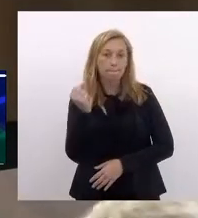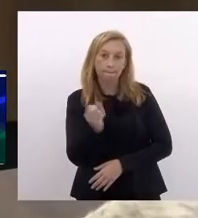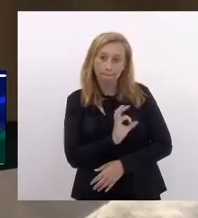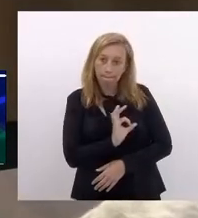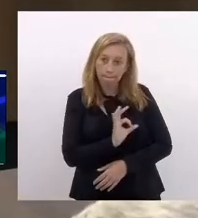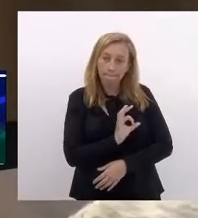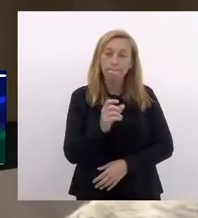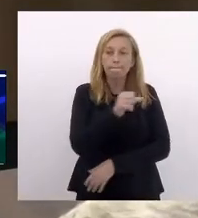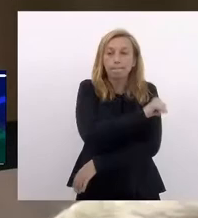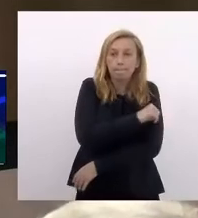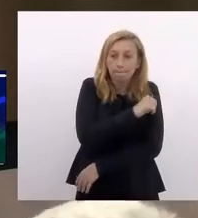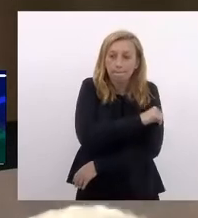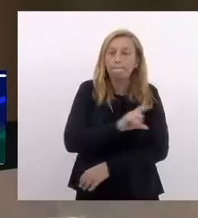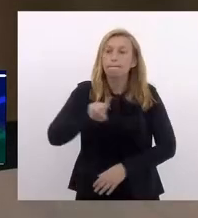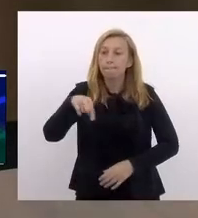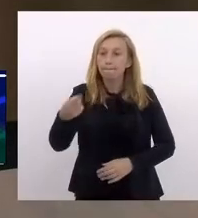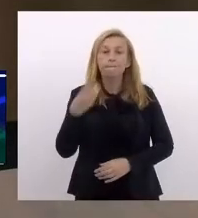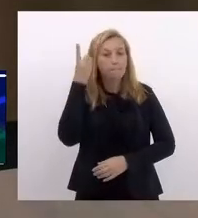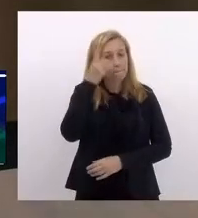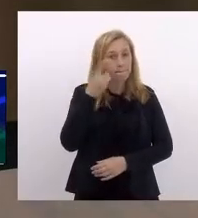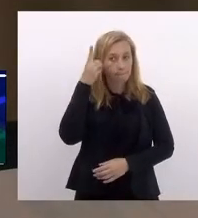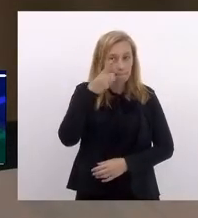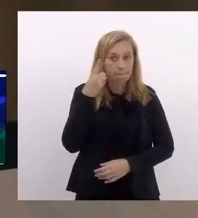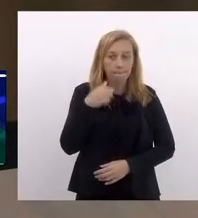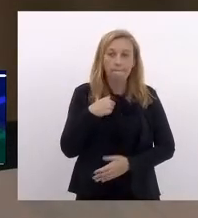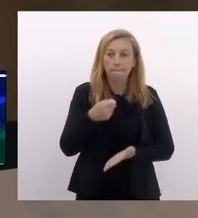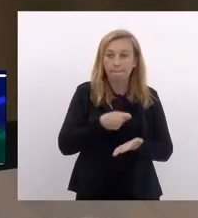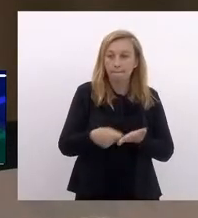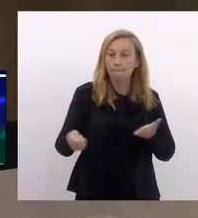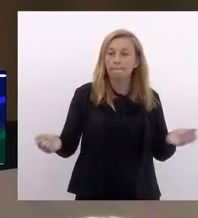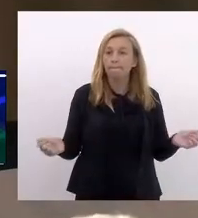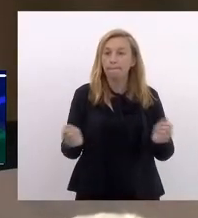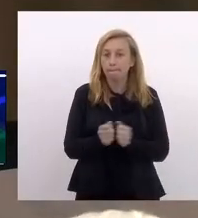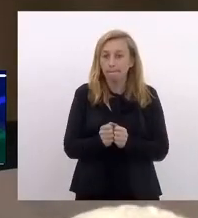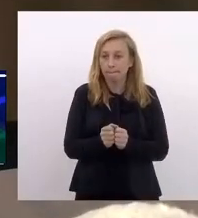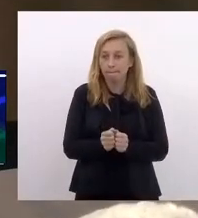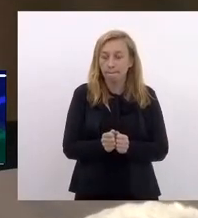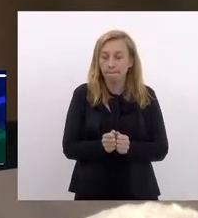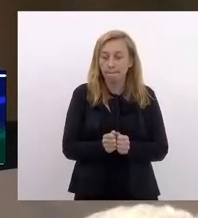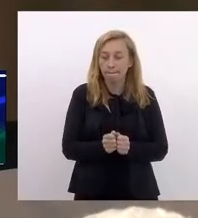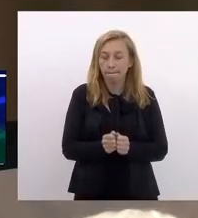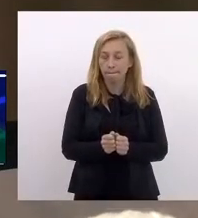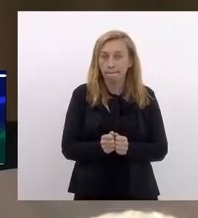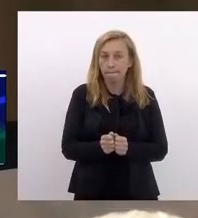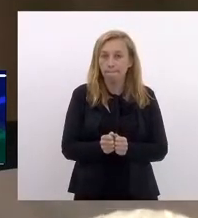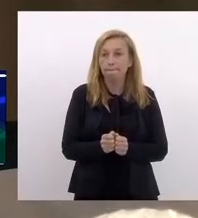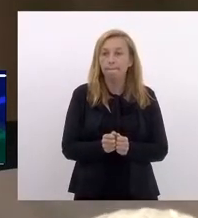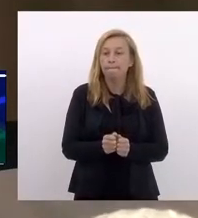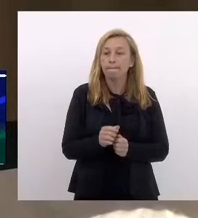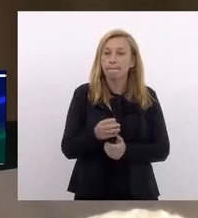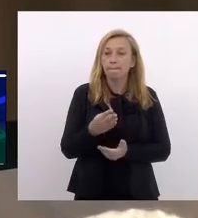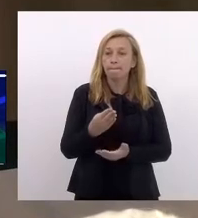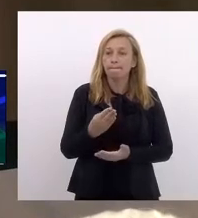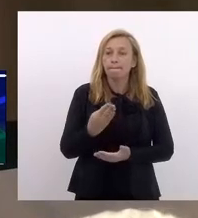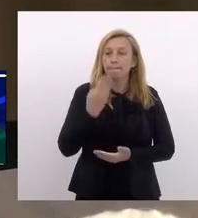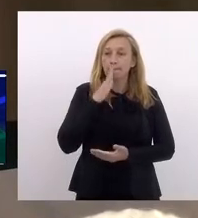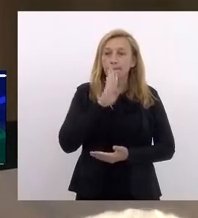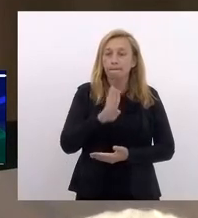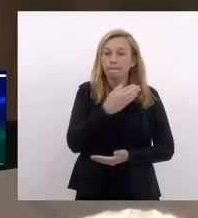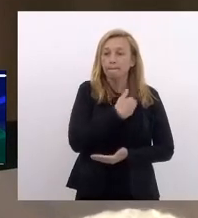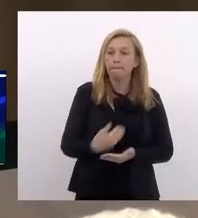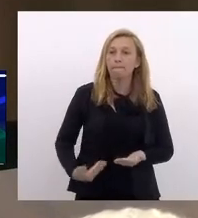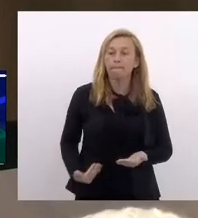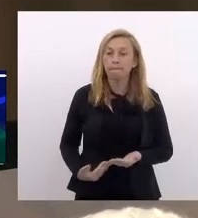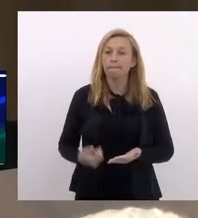a deputada enfermeira, os demais deputados. Eu assino conjuntamente, na firmeza e na palavra de que o governo vai